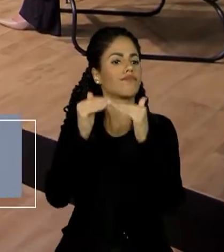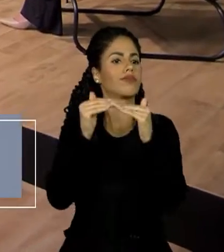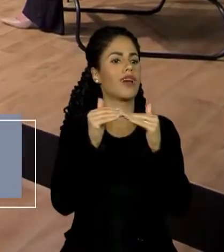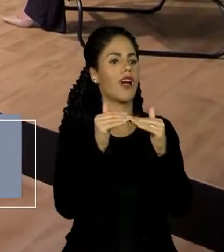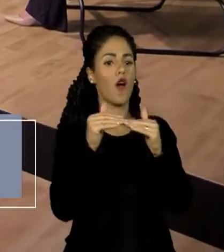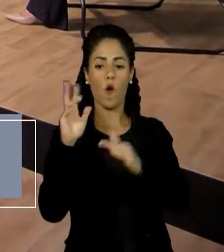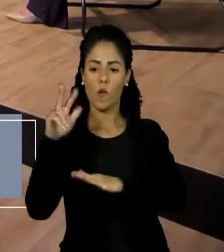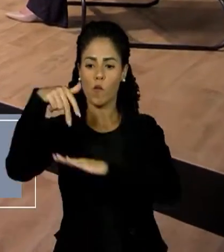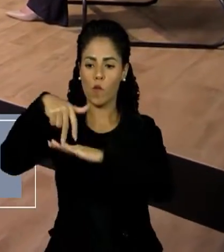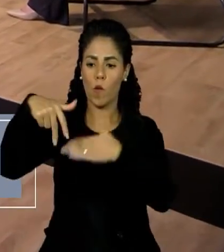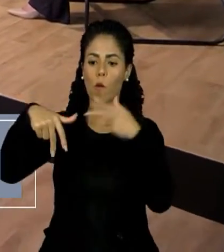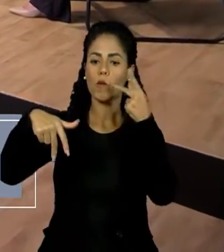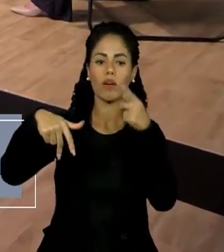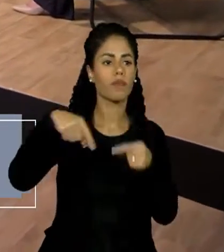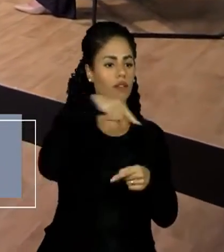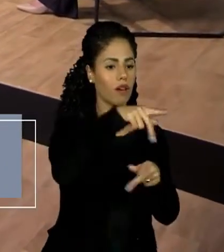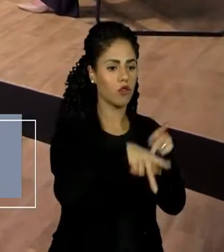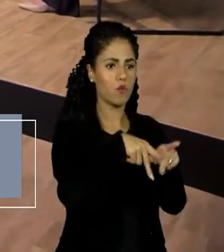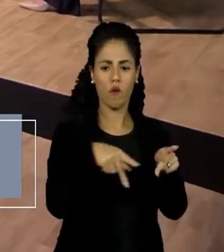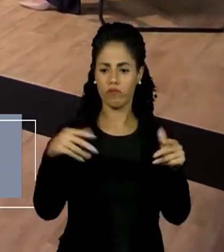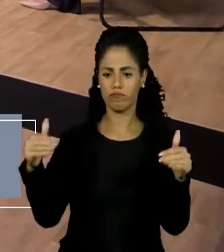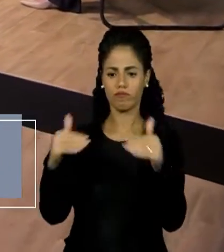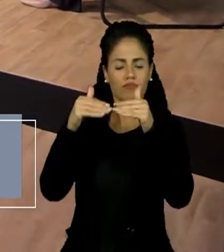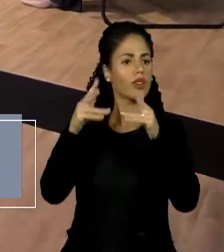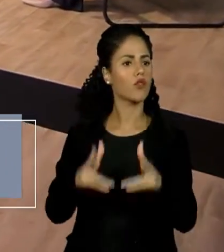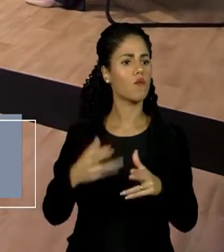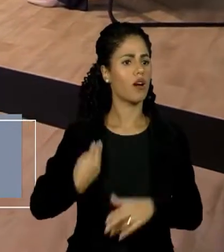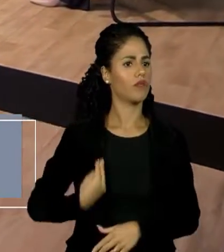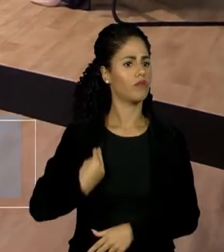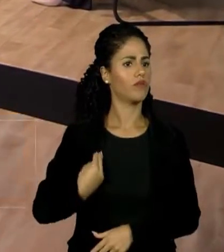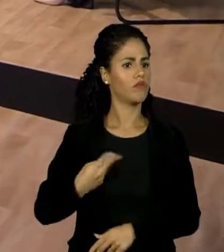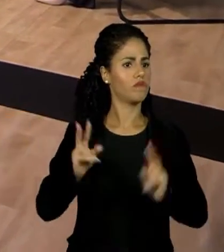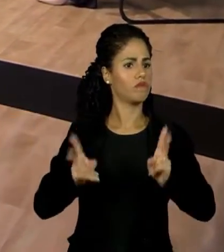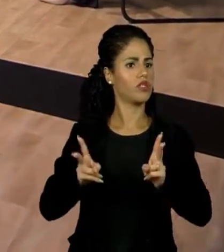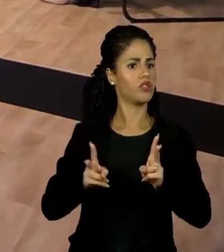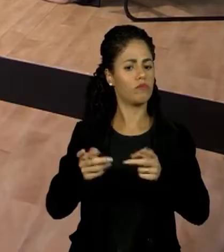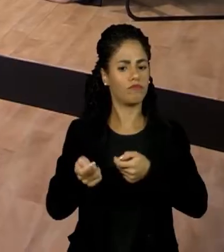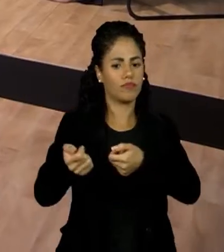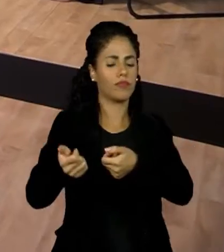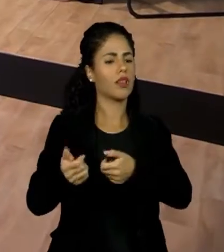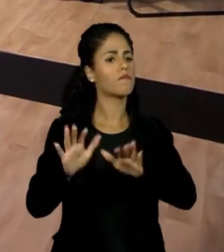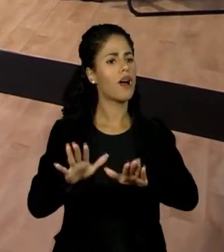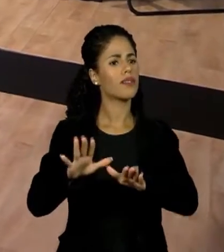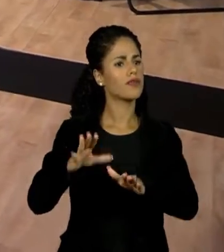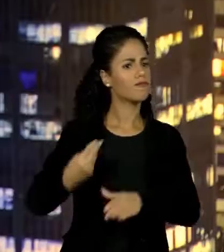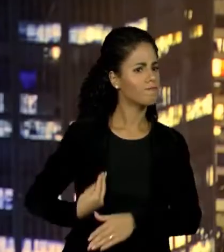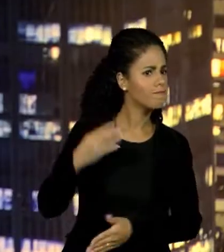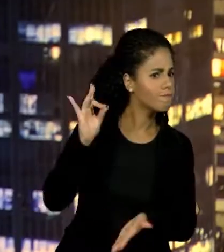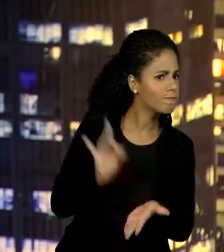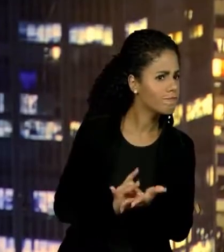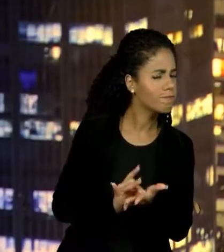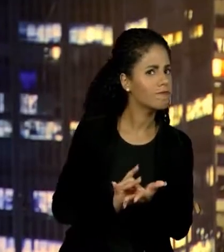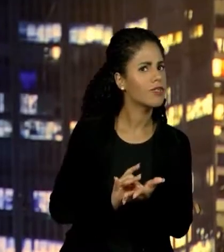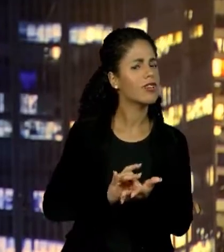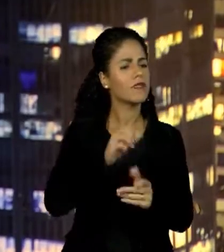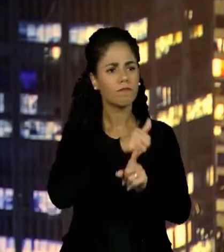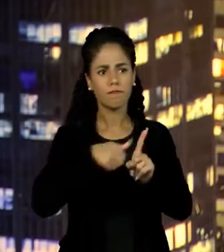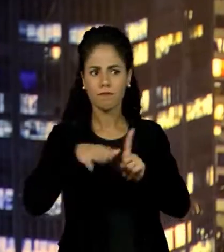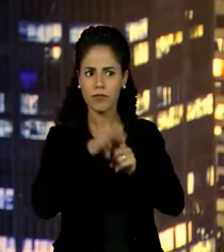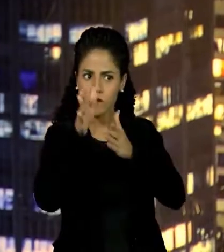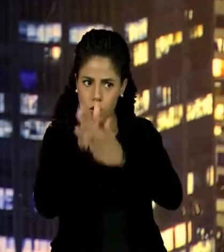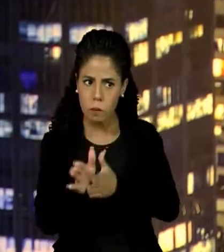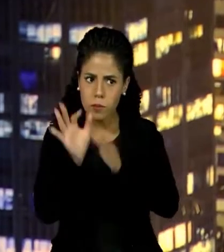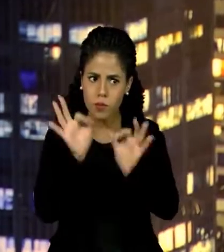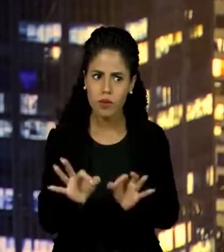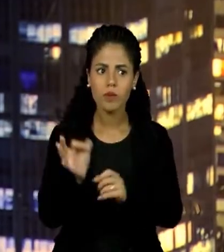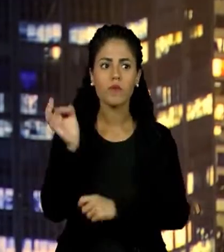É uma pergunta que eu queria fazer para vocês dois. Você acha que viver uma realidade mais parecida com o cidadão seria um dos caminhos